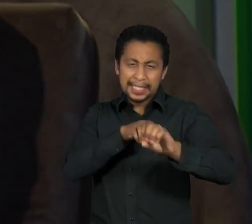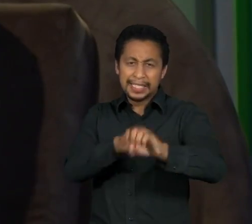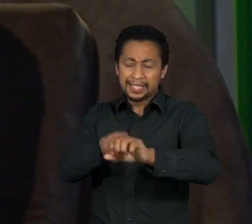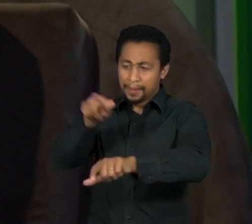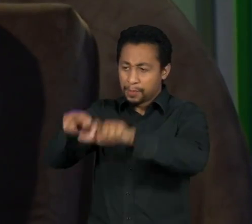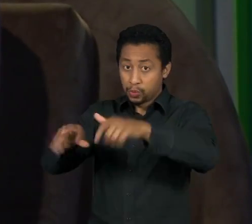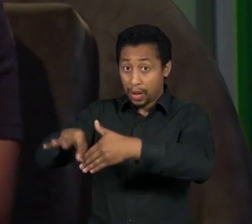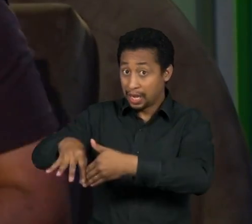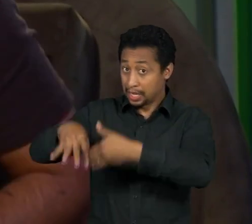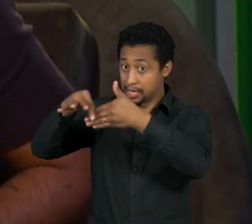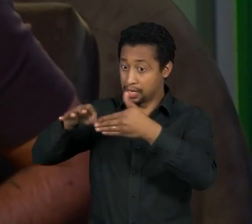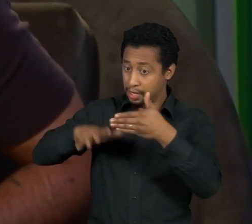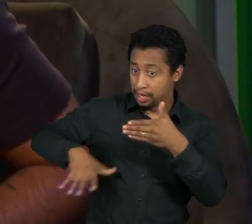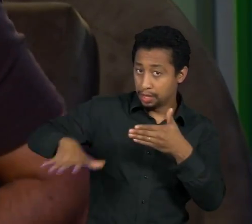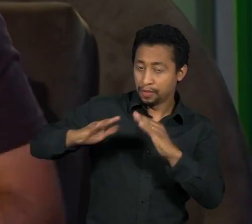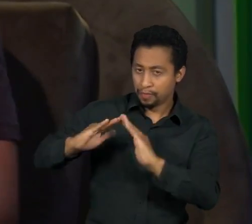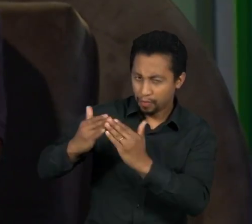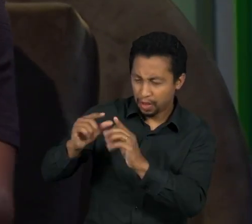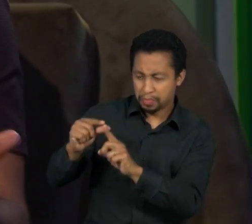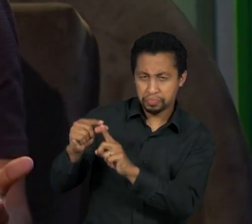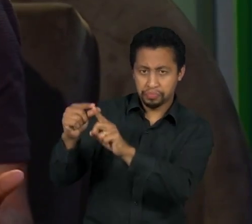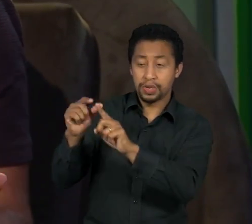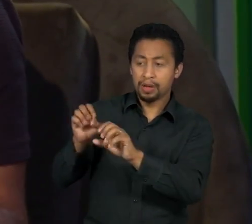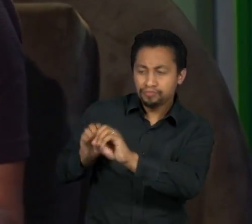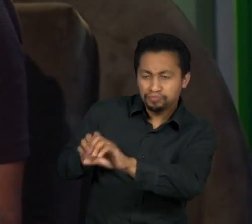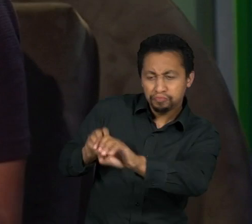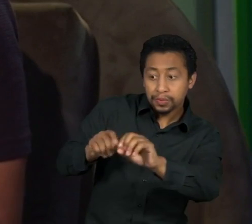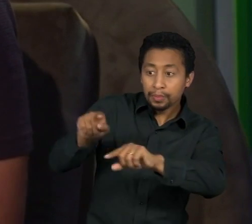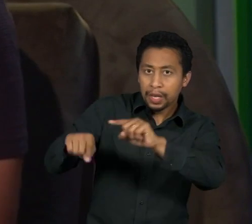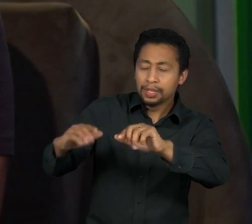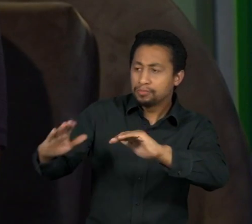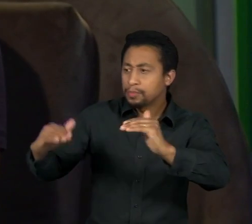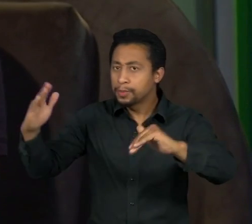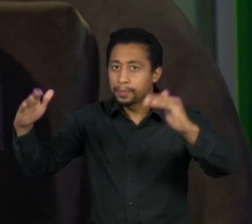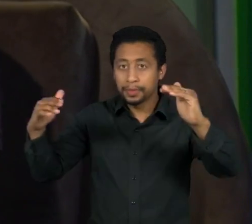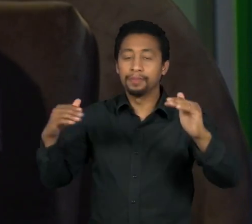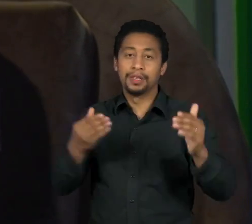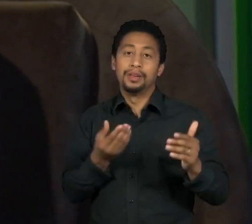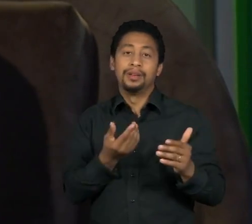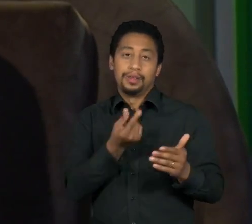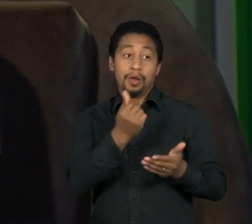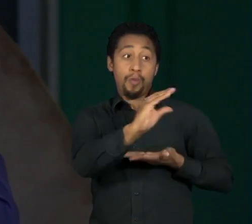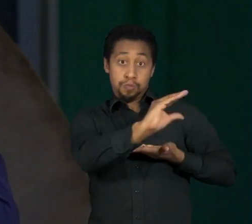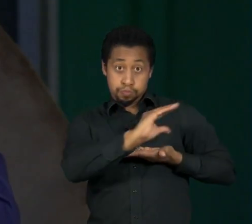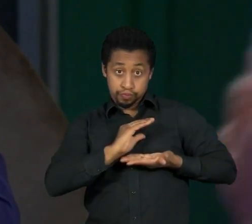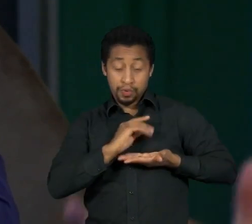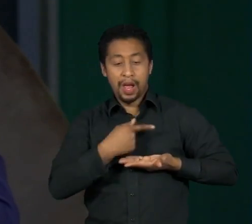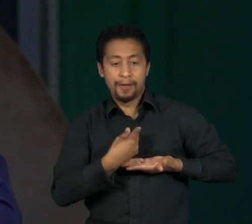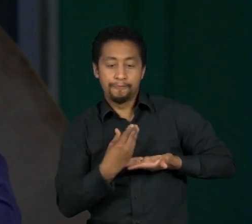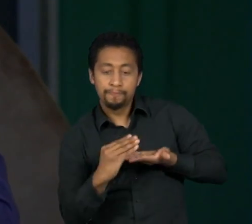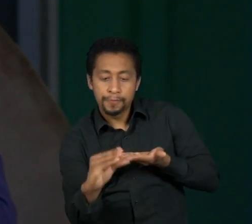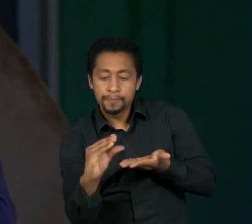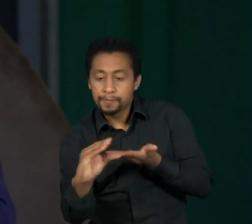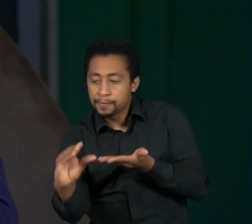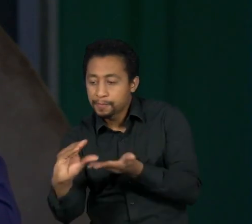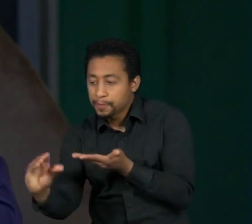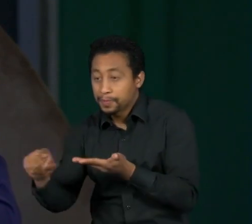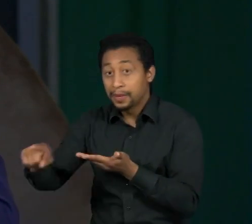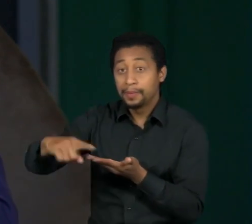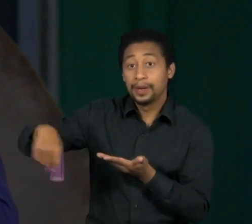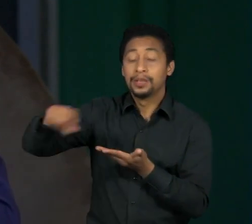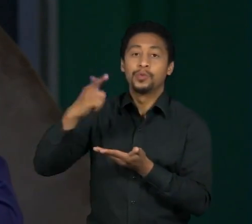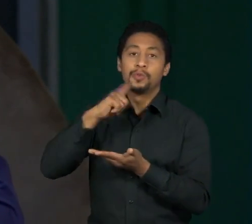gente passou a ter acesso, a gente começou a distribuir entre essas organizações para que elas ganhassem sustentabilidade. O resultado disso é que a